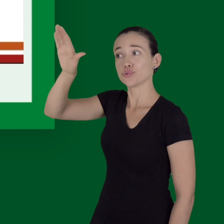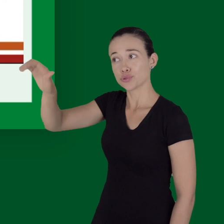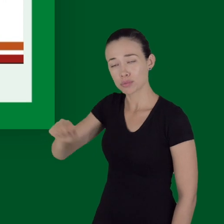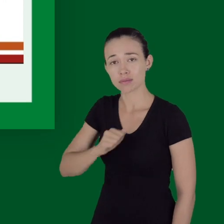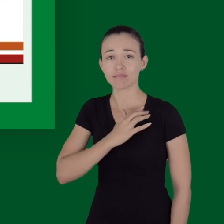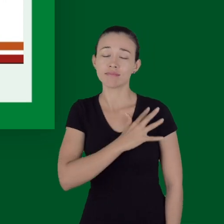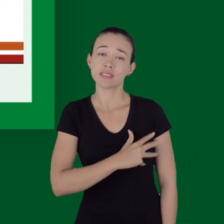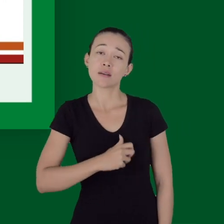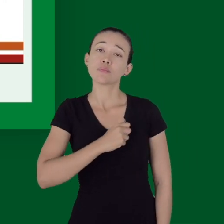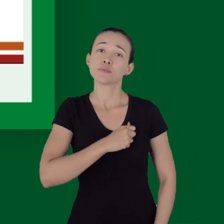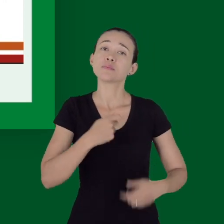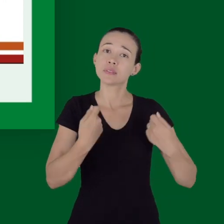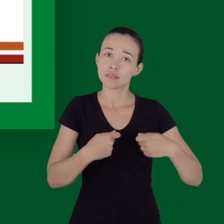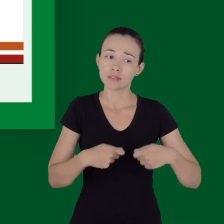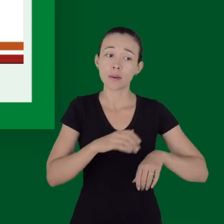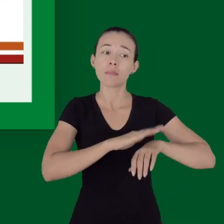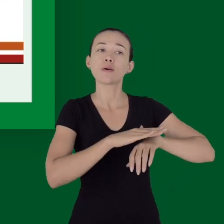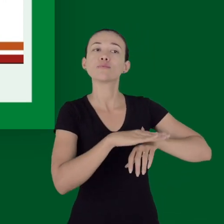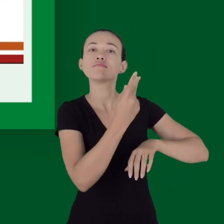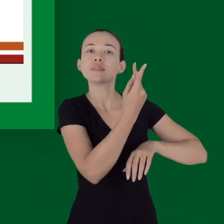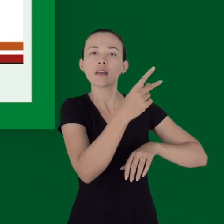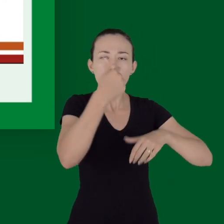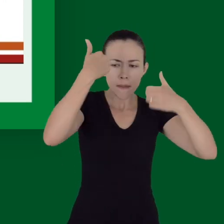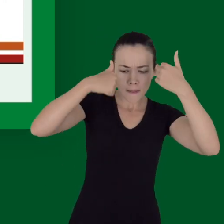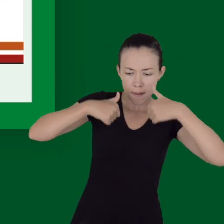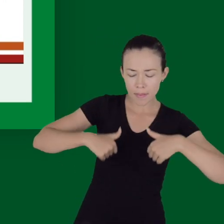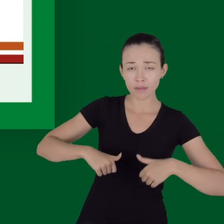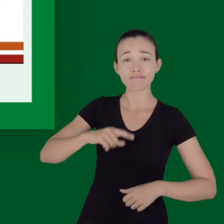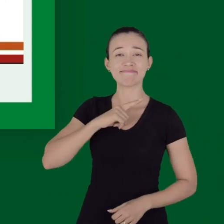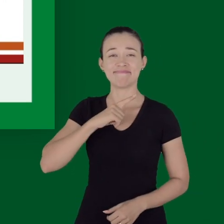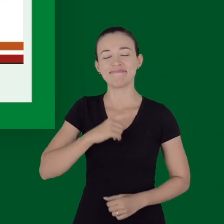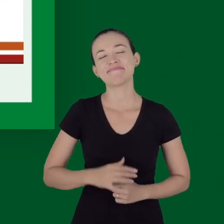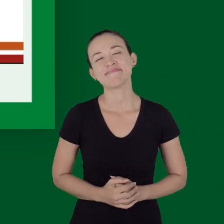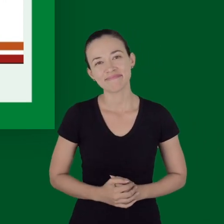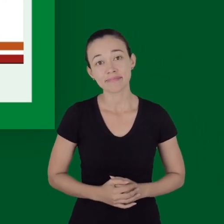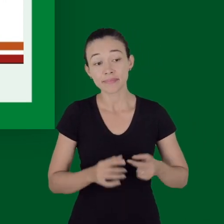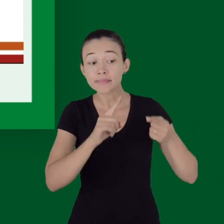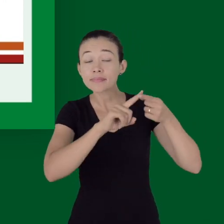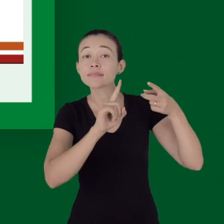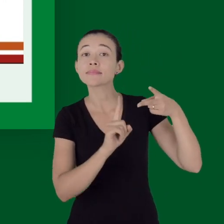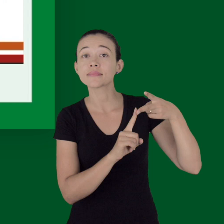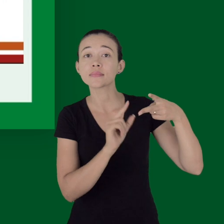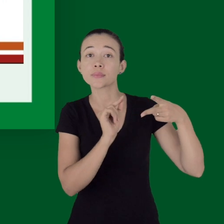com o serviço de urgência, ou encaminhar também o mais rapidamente possível para avaliação.